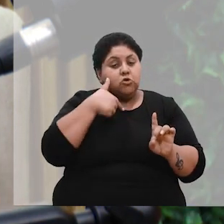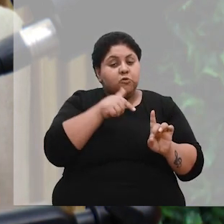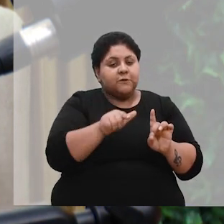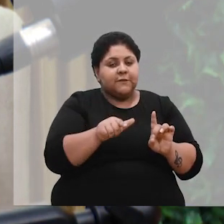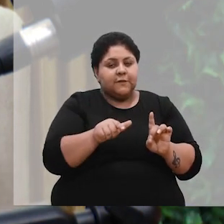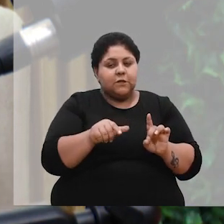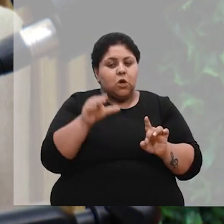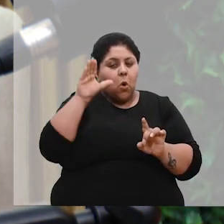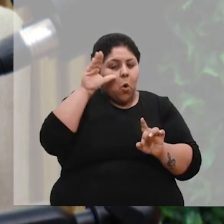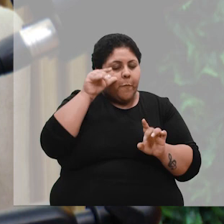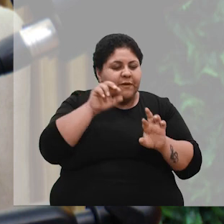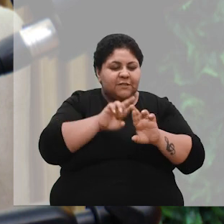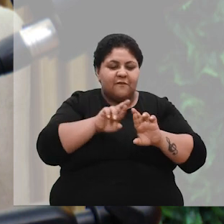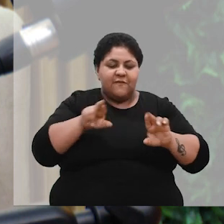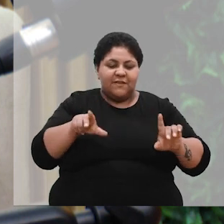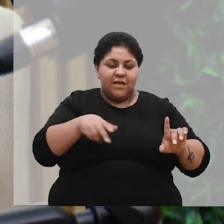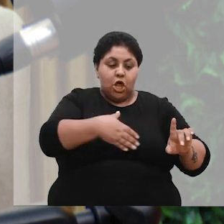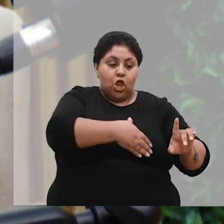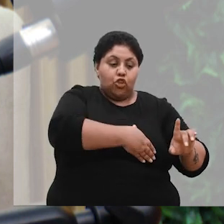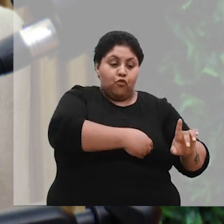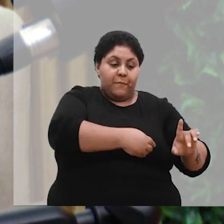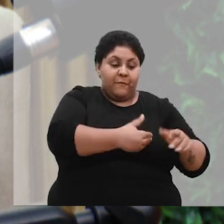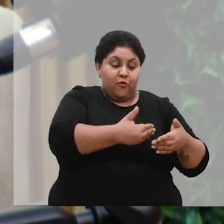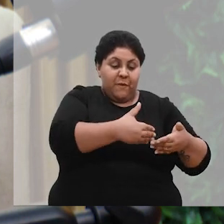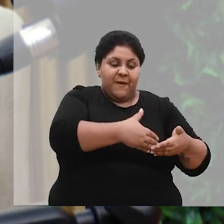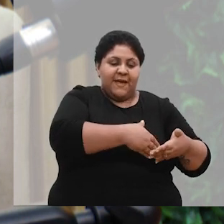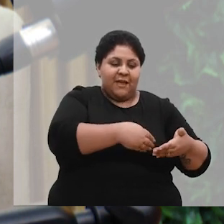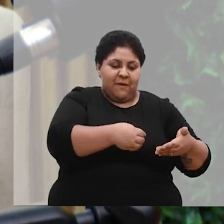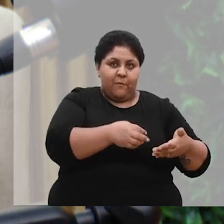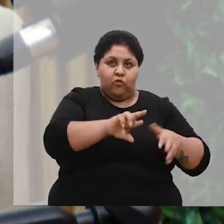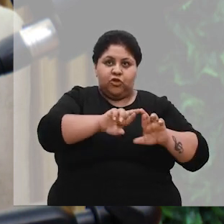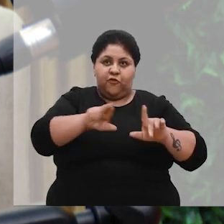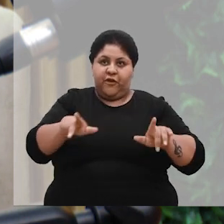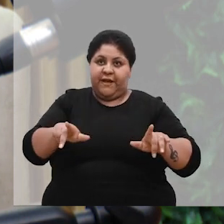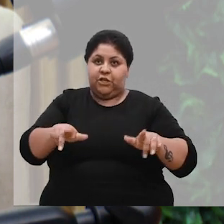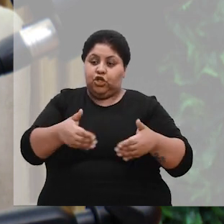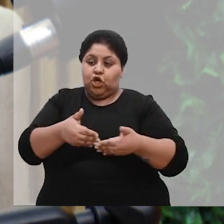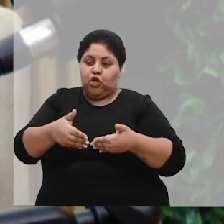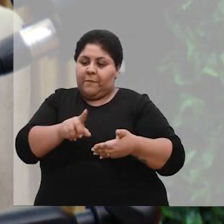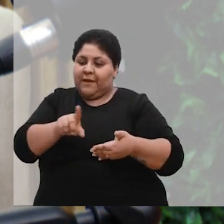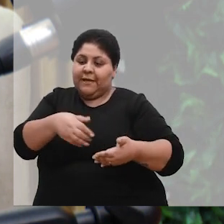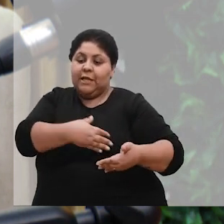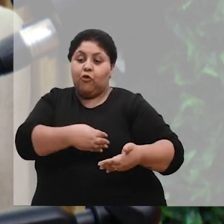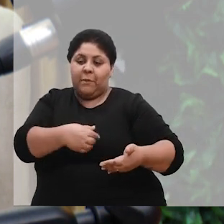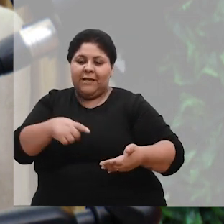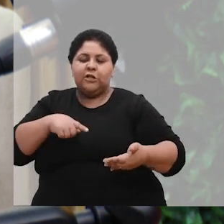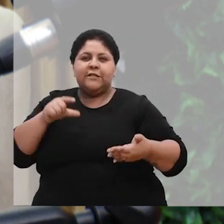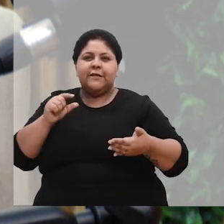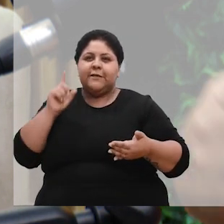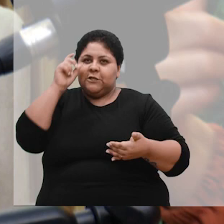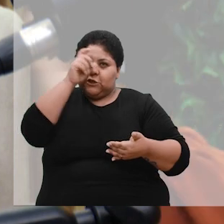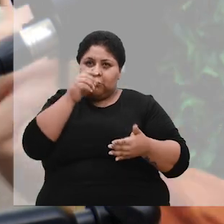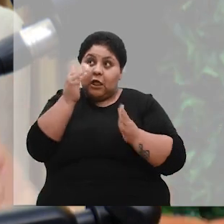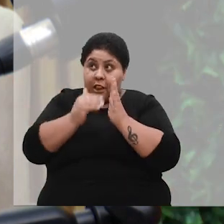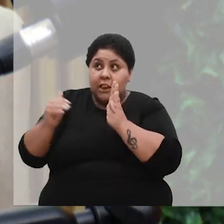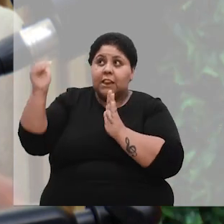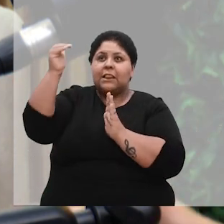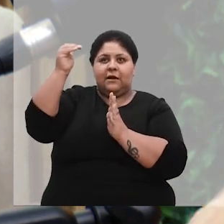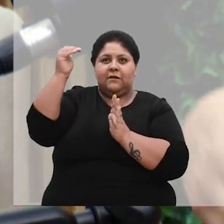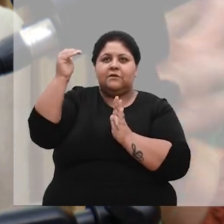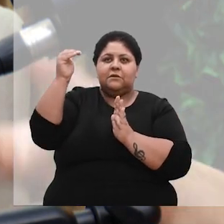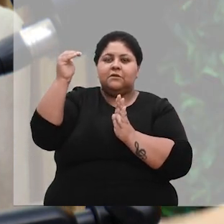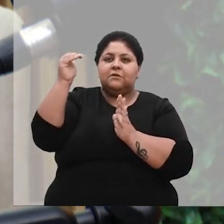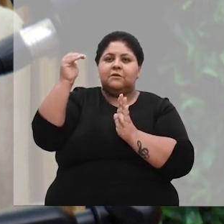gente consegue ver a diferença desse bebê que mamou e que não mamou, por quem tem dificuldade já aí. E na fase